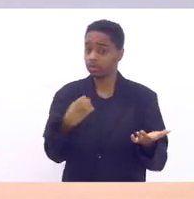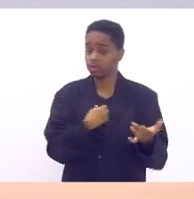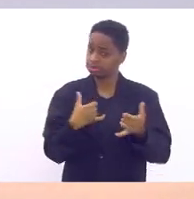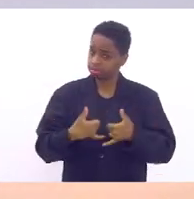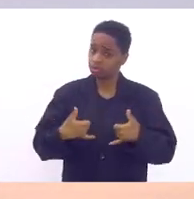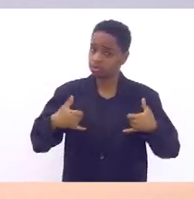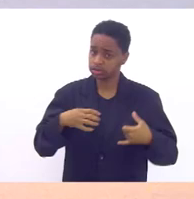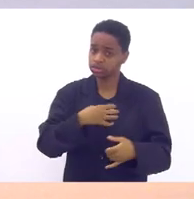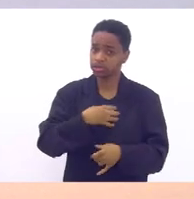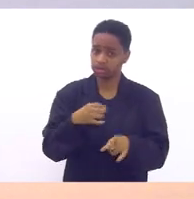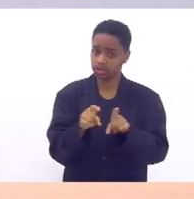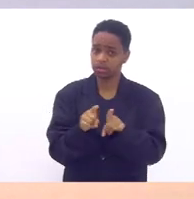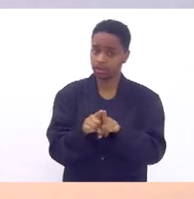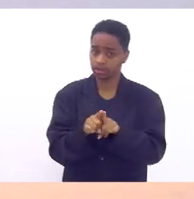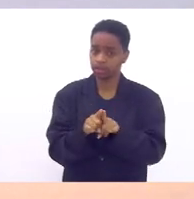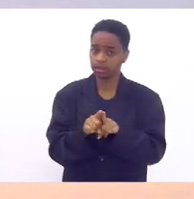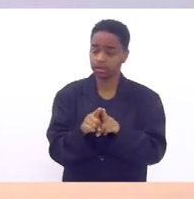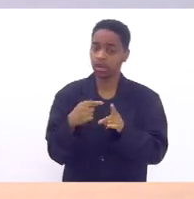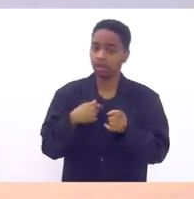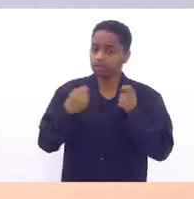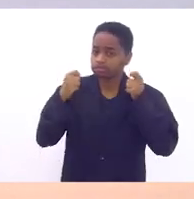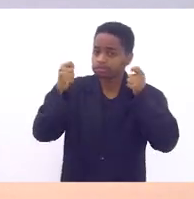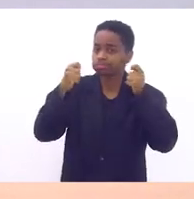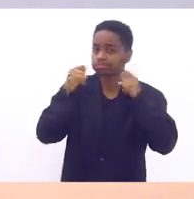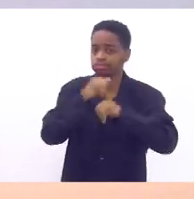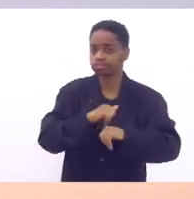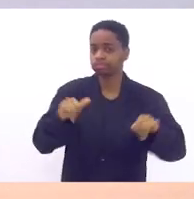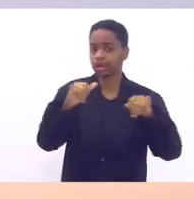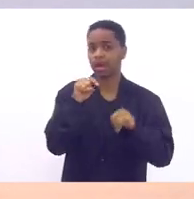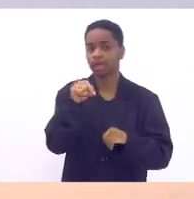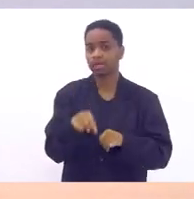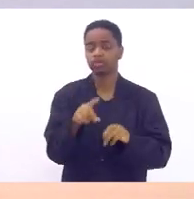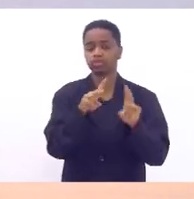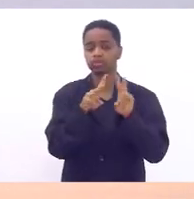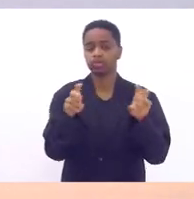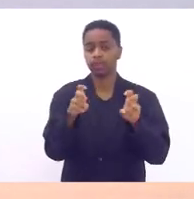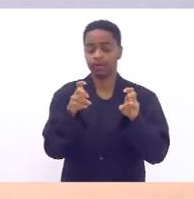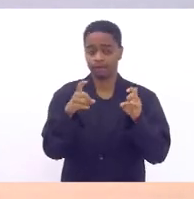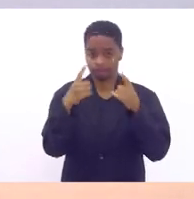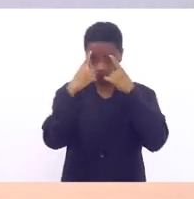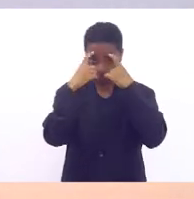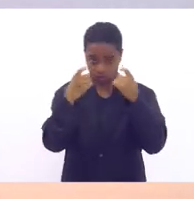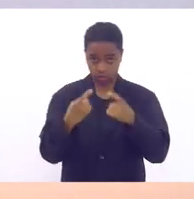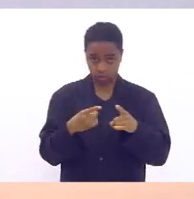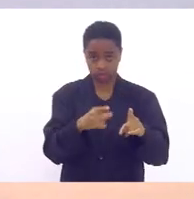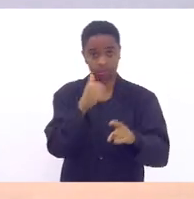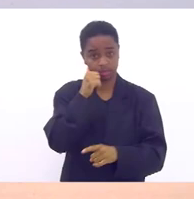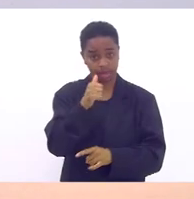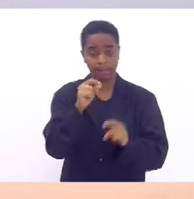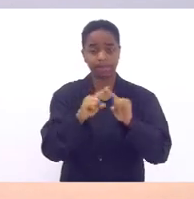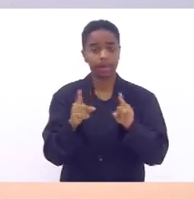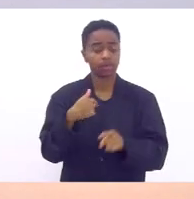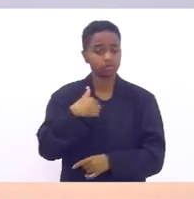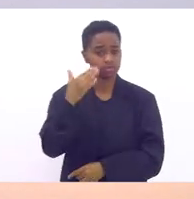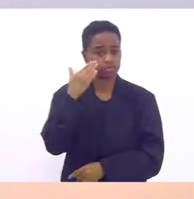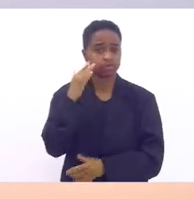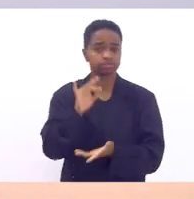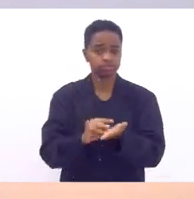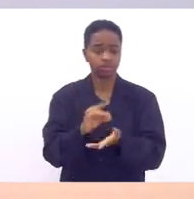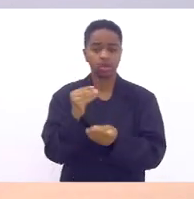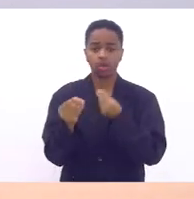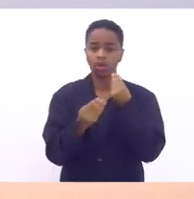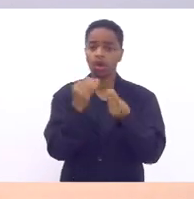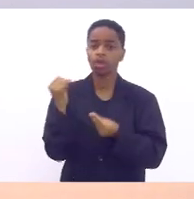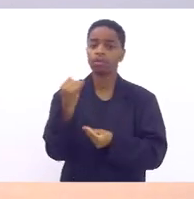orgulho né eu mil Lito aqui na questão da violência contra a mulher dos direitos da mulher eu sei a importância por